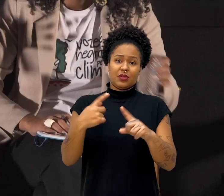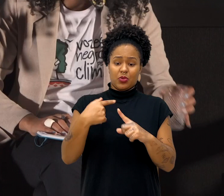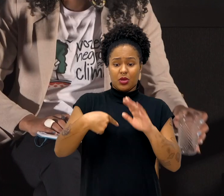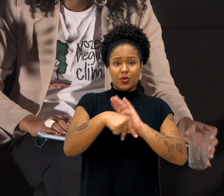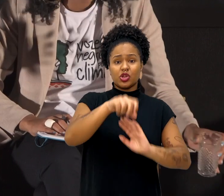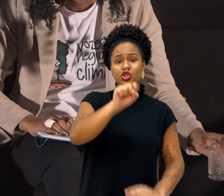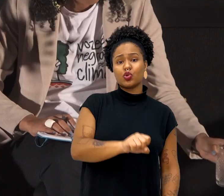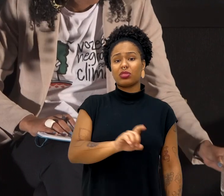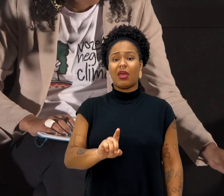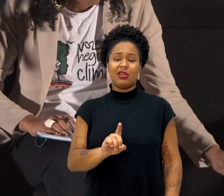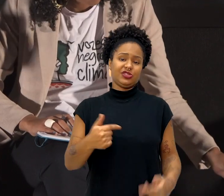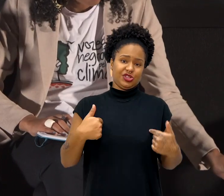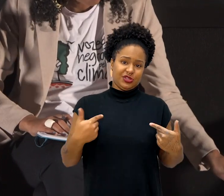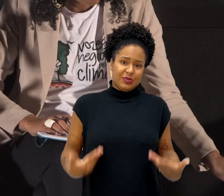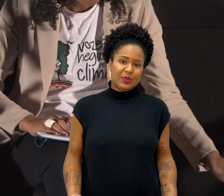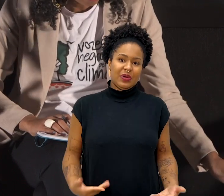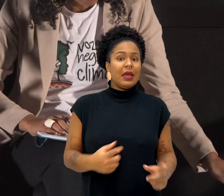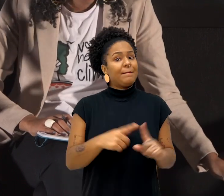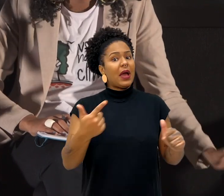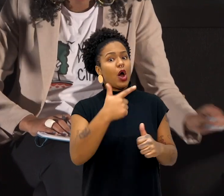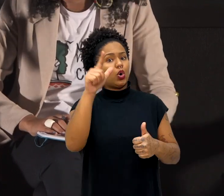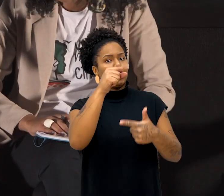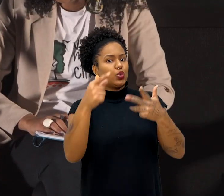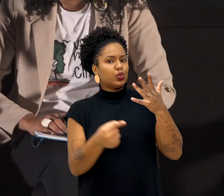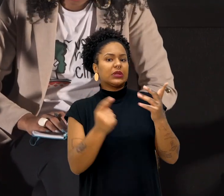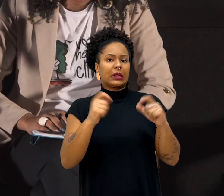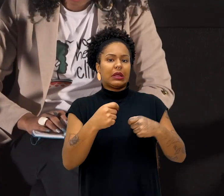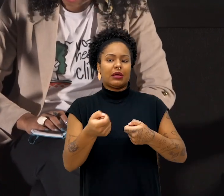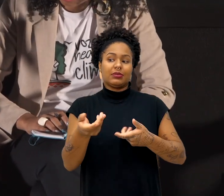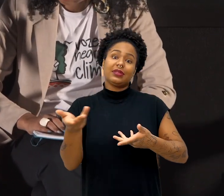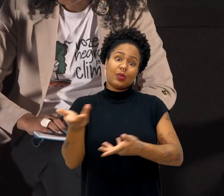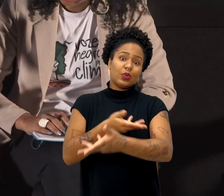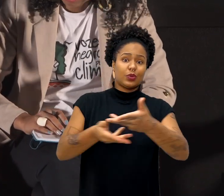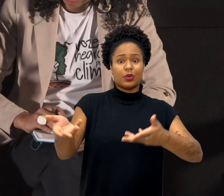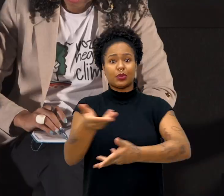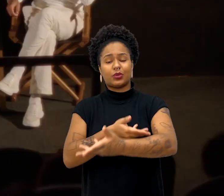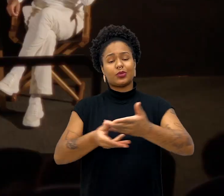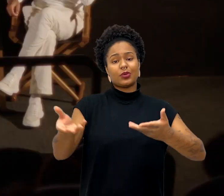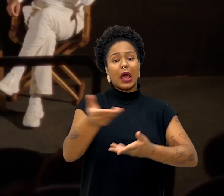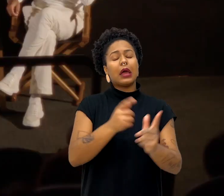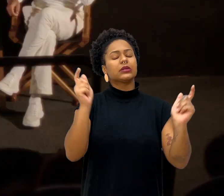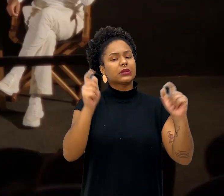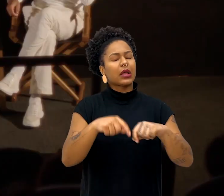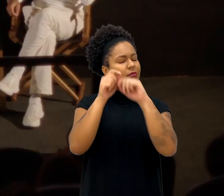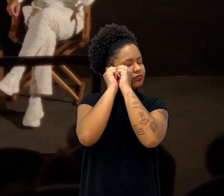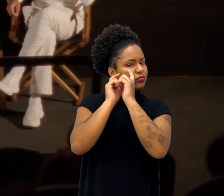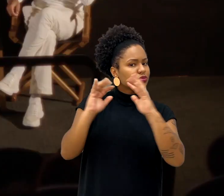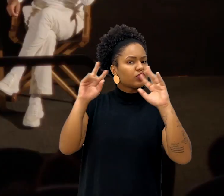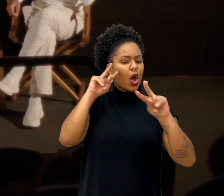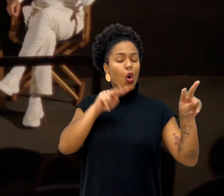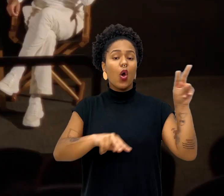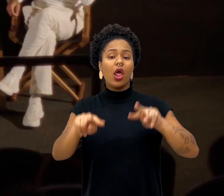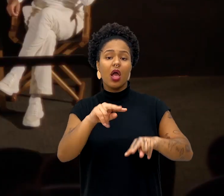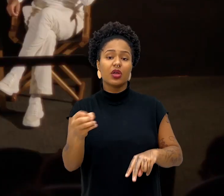exemplo, Salvador, que eu não poderia trazer enquanto uma mulher sudestina. Mas eu posso trazer outros elementos. E é